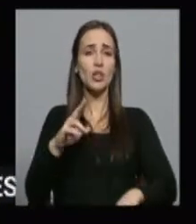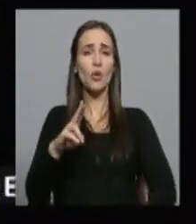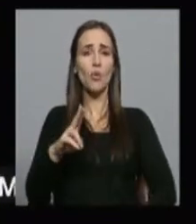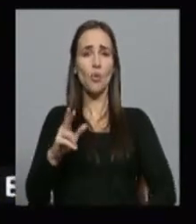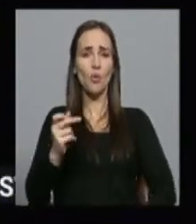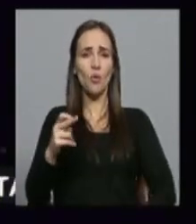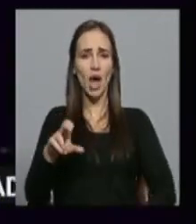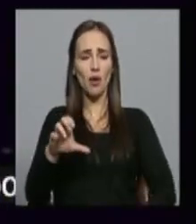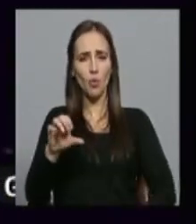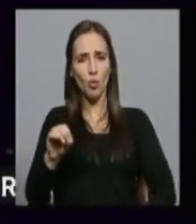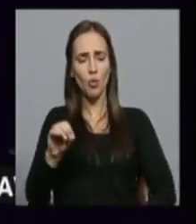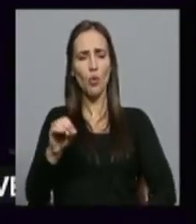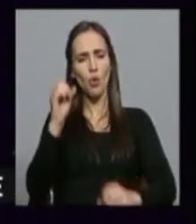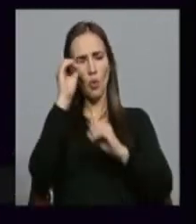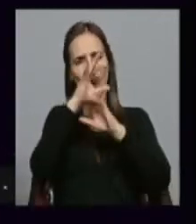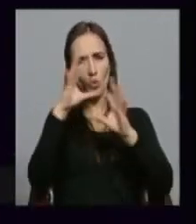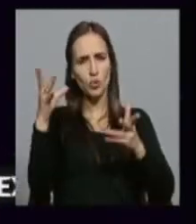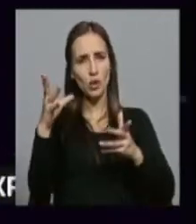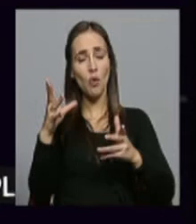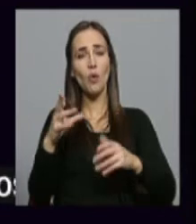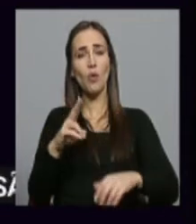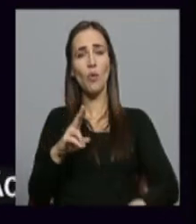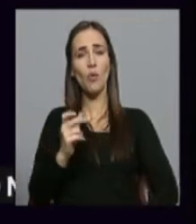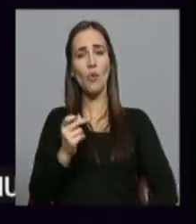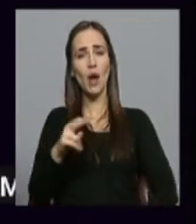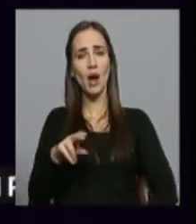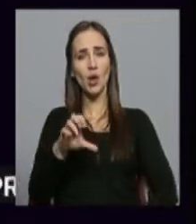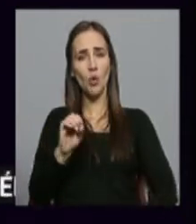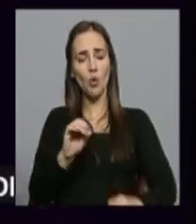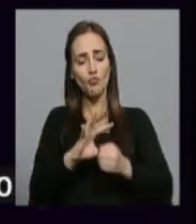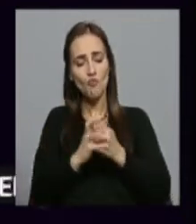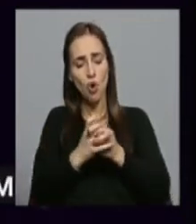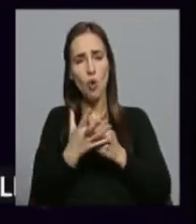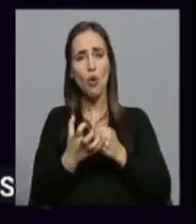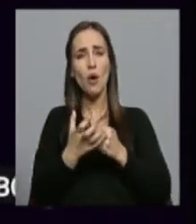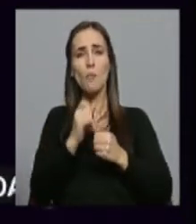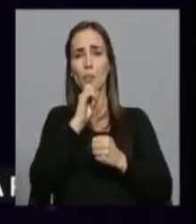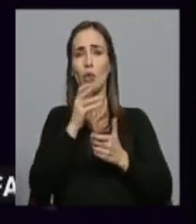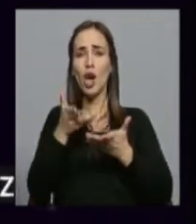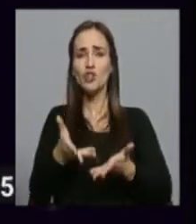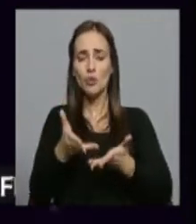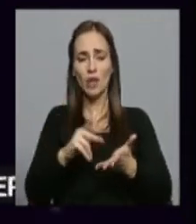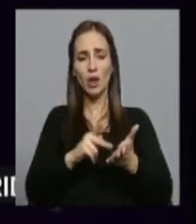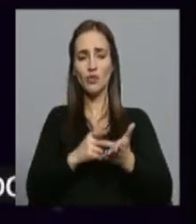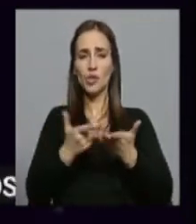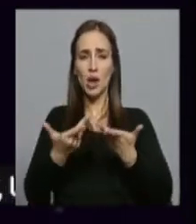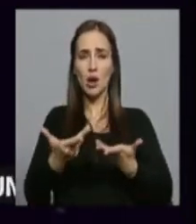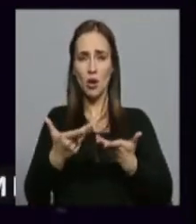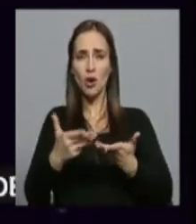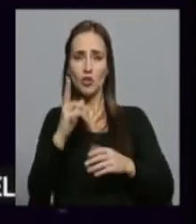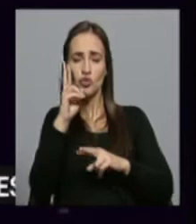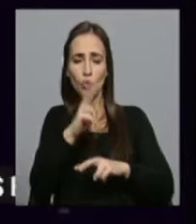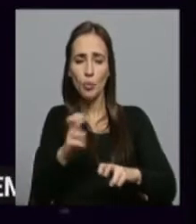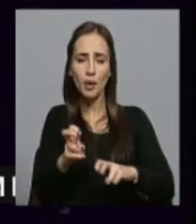interessante, que é: o campo magnético de Urano pode ajudar a tecnologia atual a detectar esses oceanos